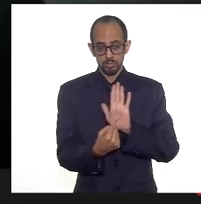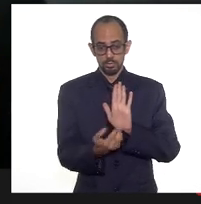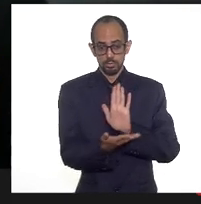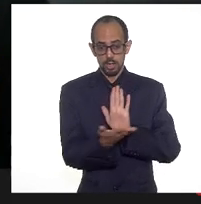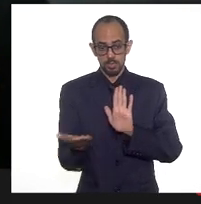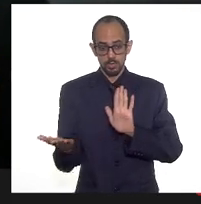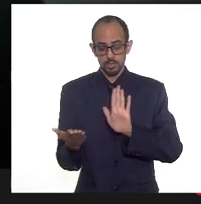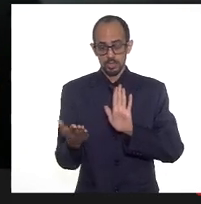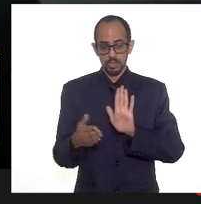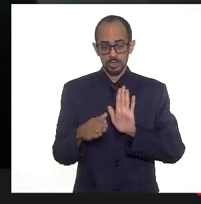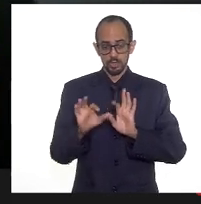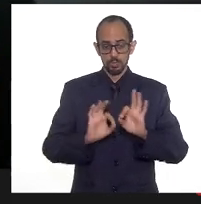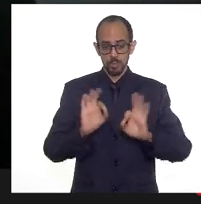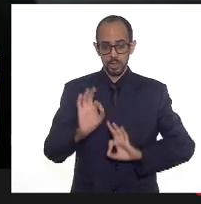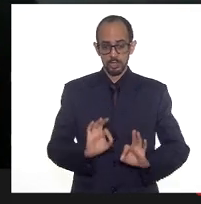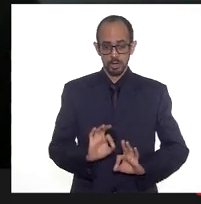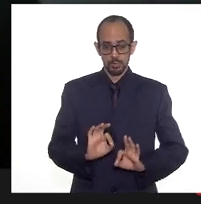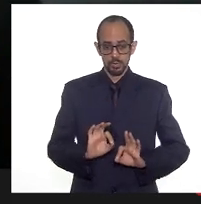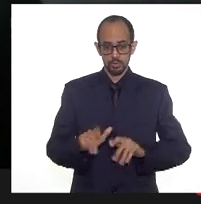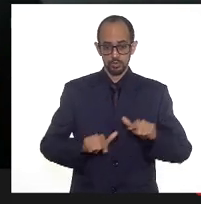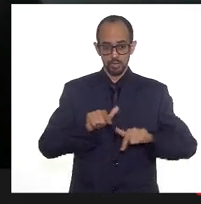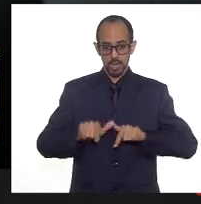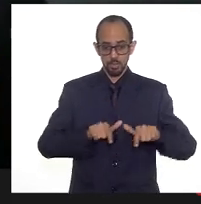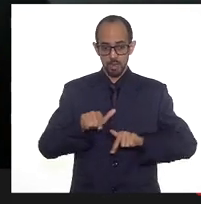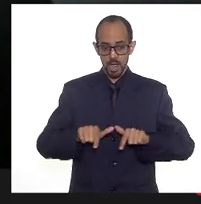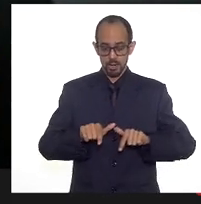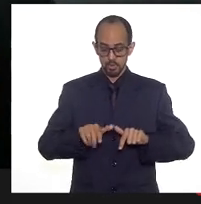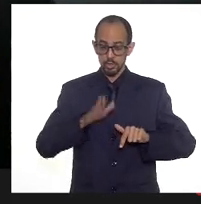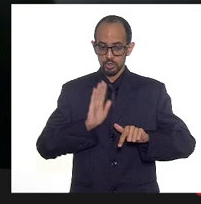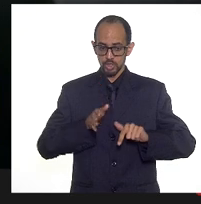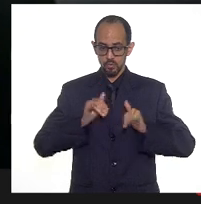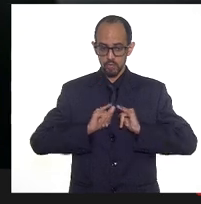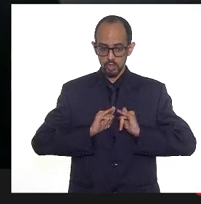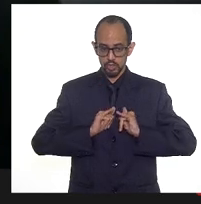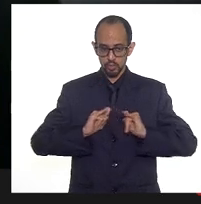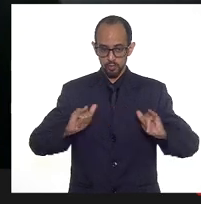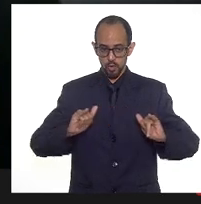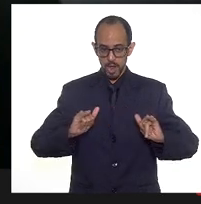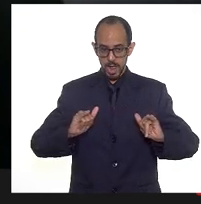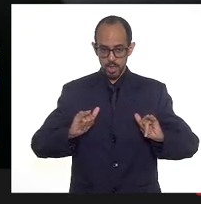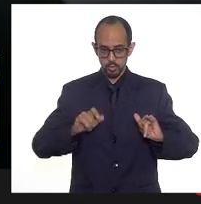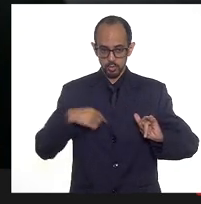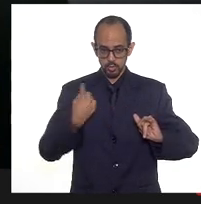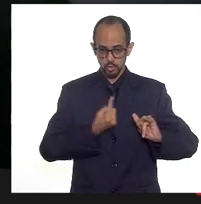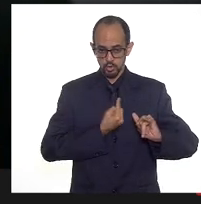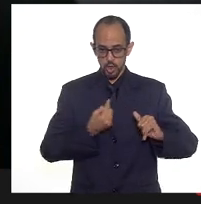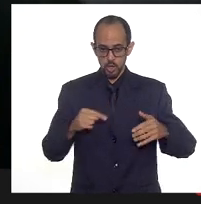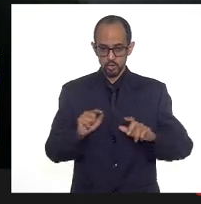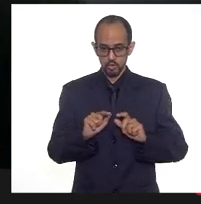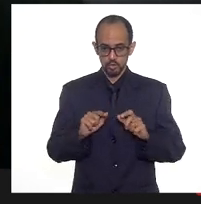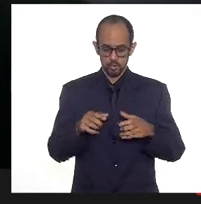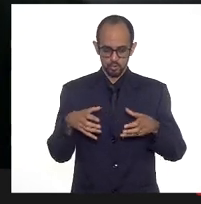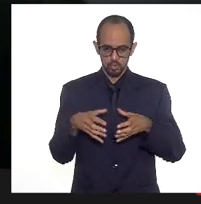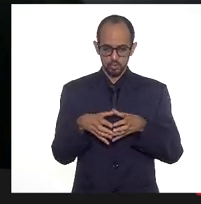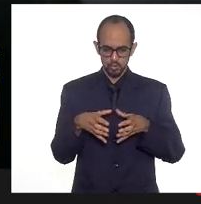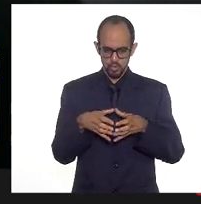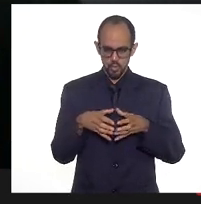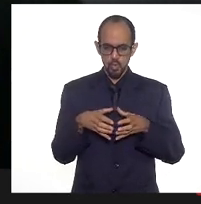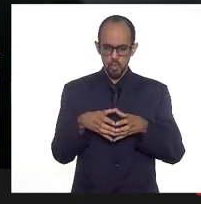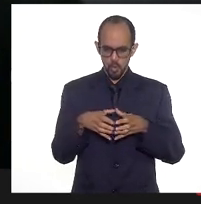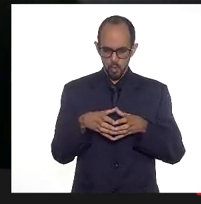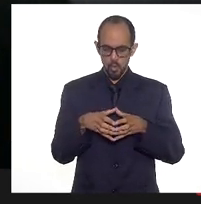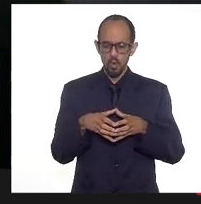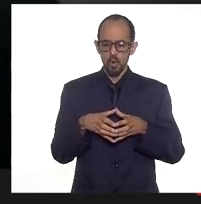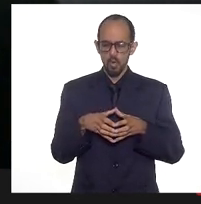de trabalho. O plano de trabalho já foi amplamente divulgado. Na nossa rede interna